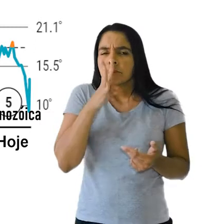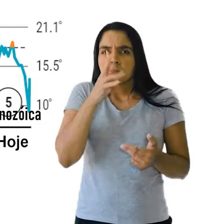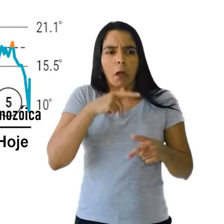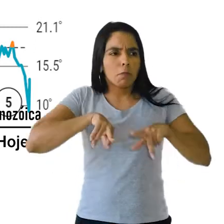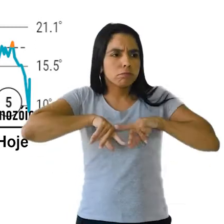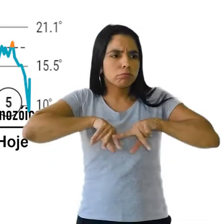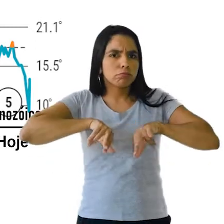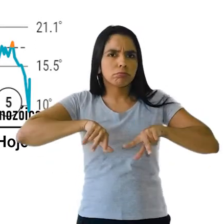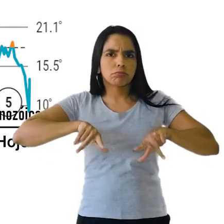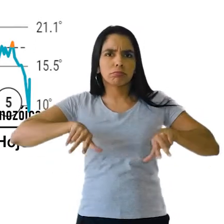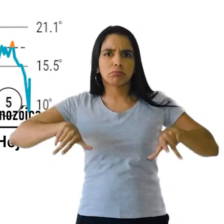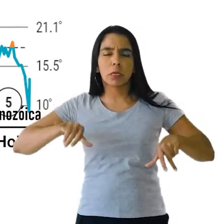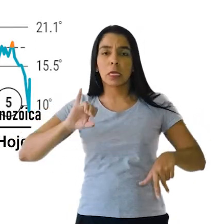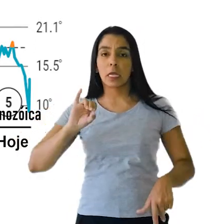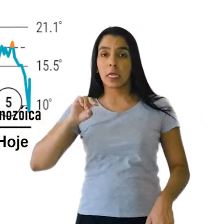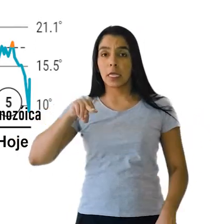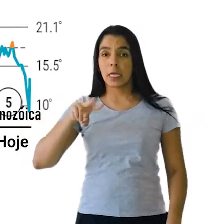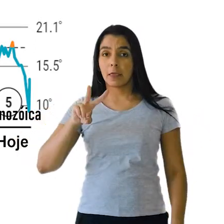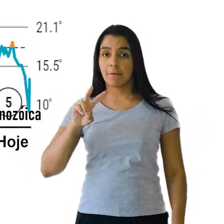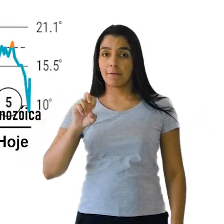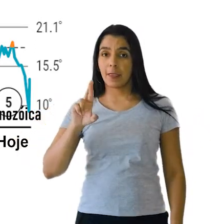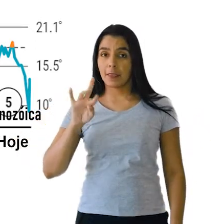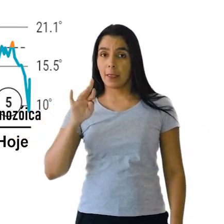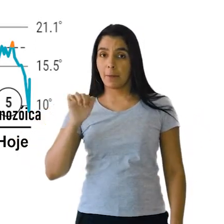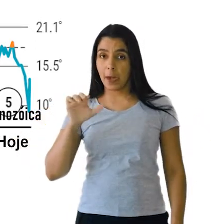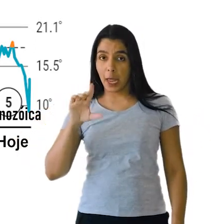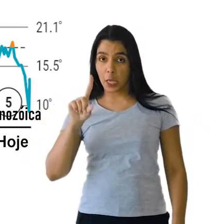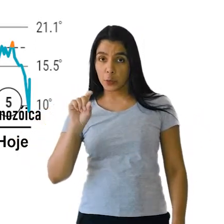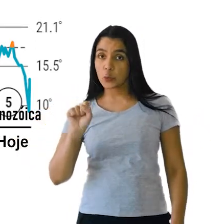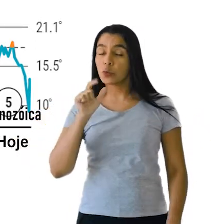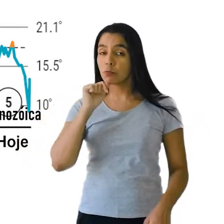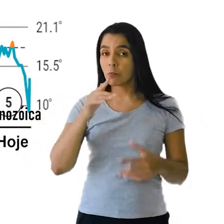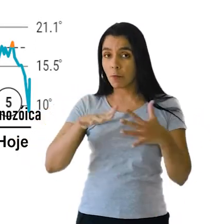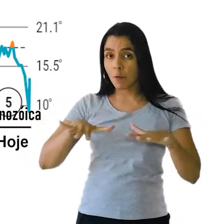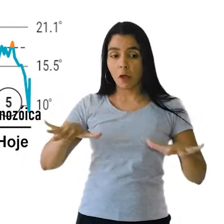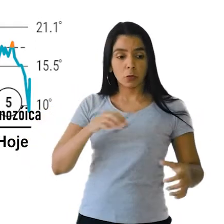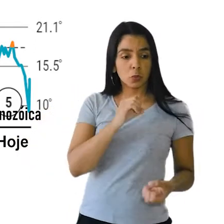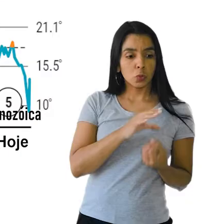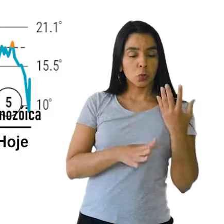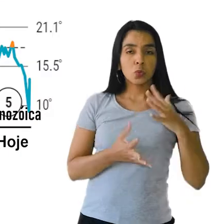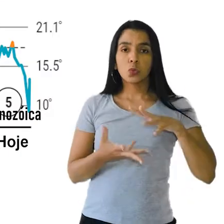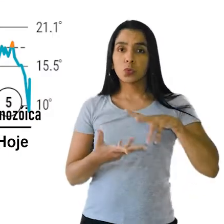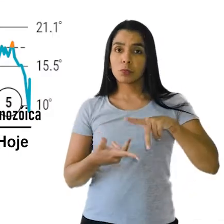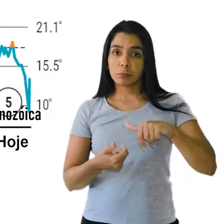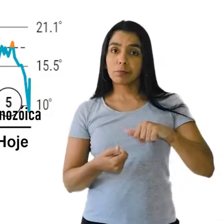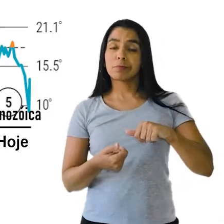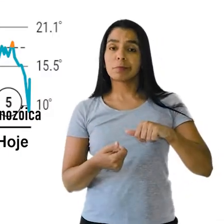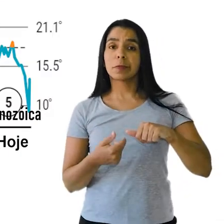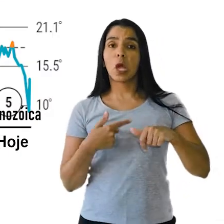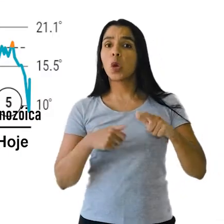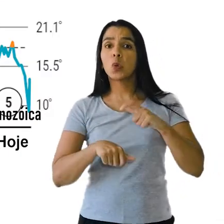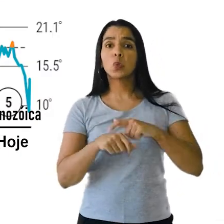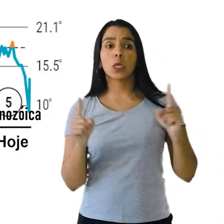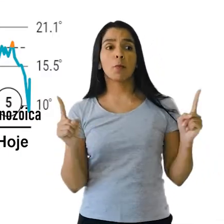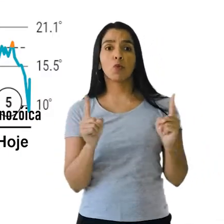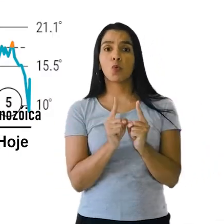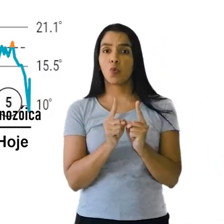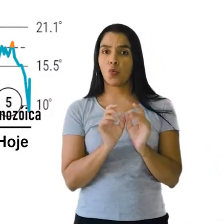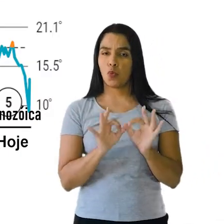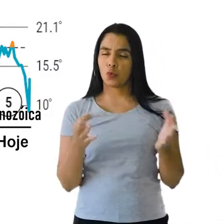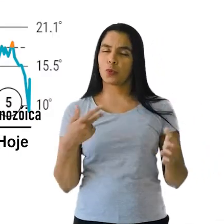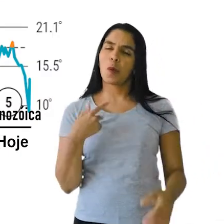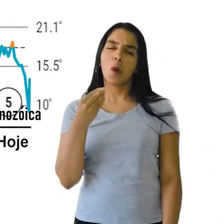uma riqueza absurda de espécies de invertebrados marinhos que surgem na Terra